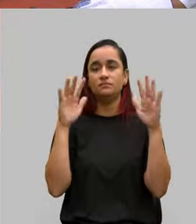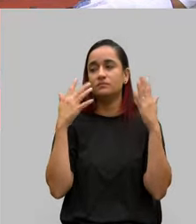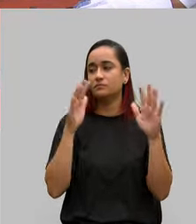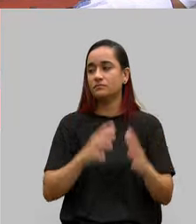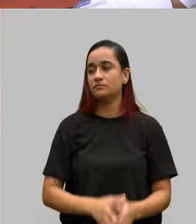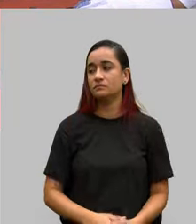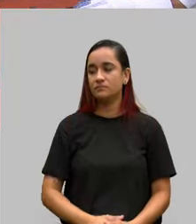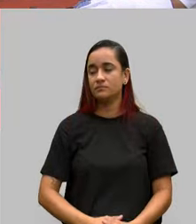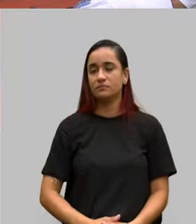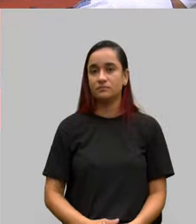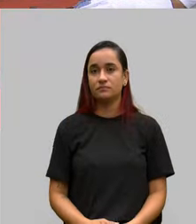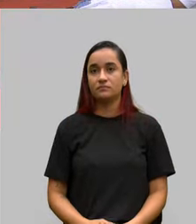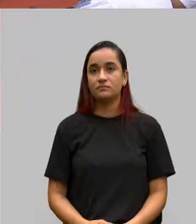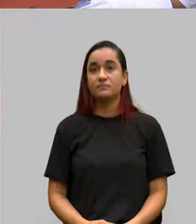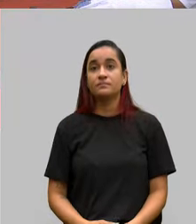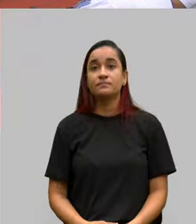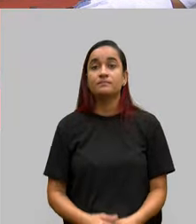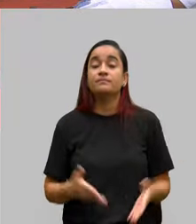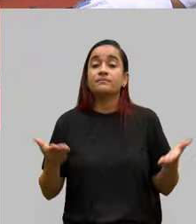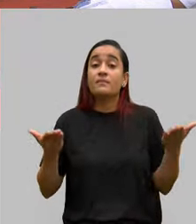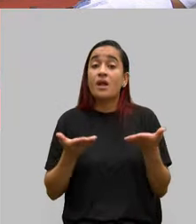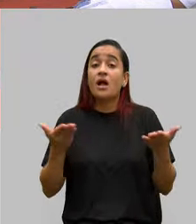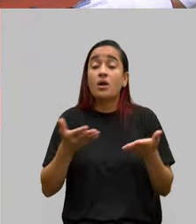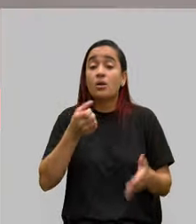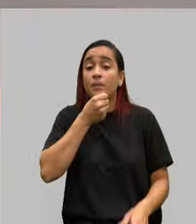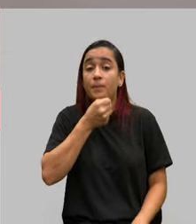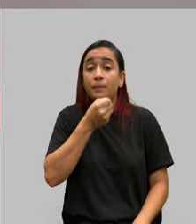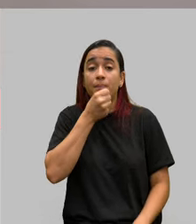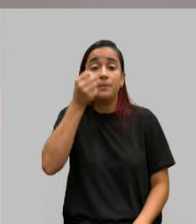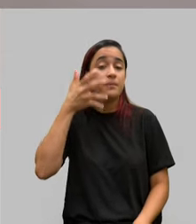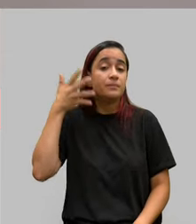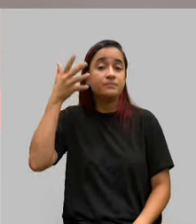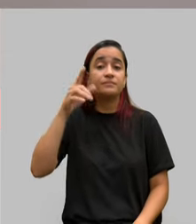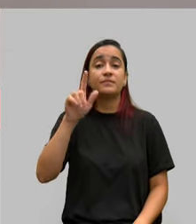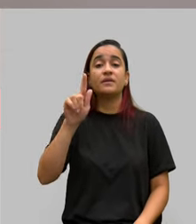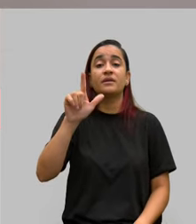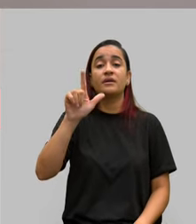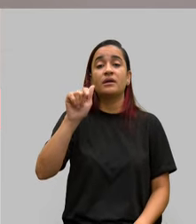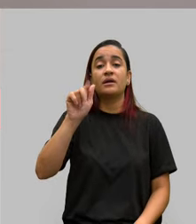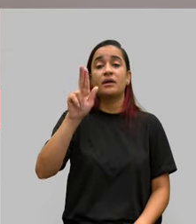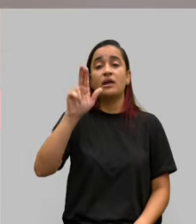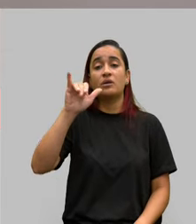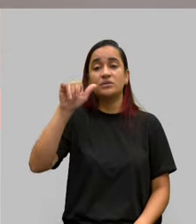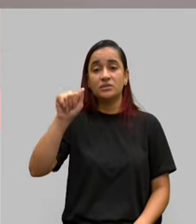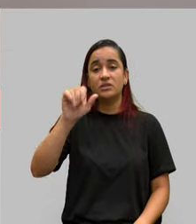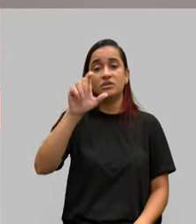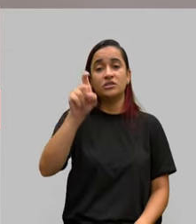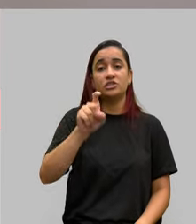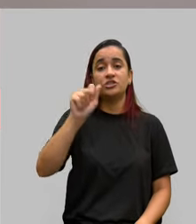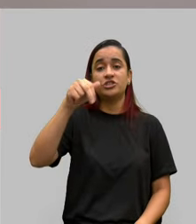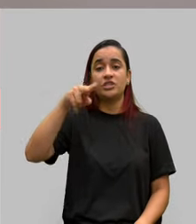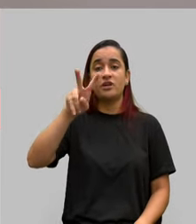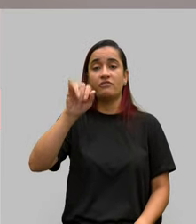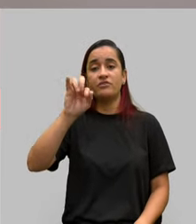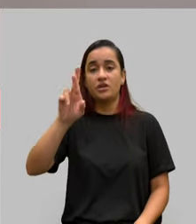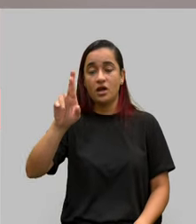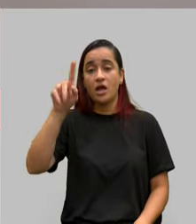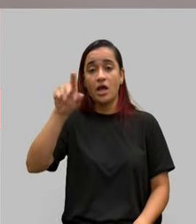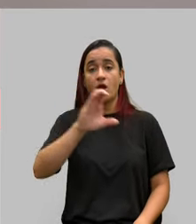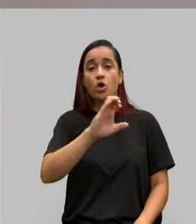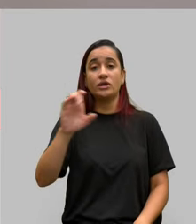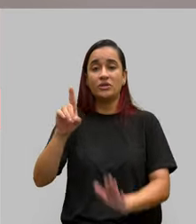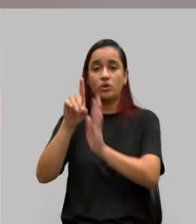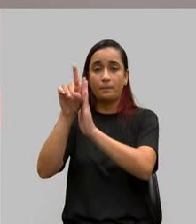obrigado ouviremos agora Gláucia do Carmo Xavier coordenadora de pesquisa inovação e pós-graduação